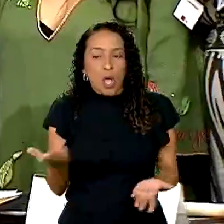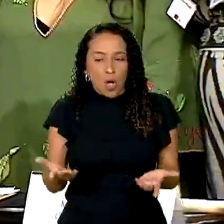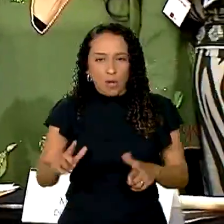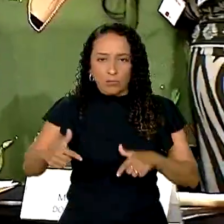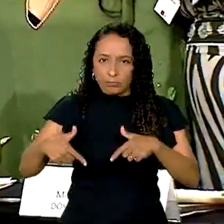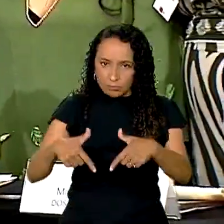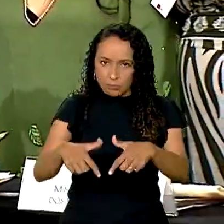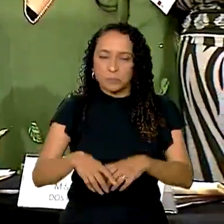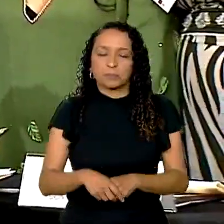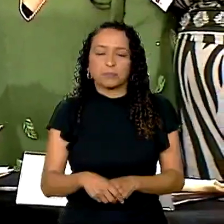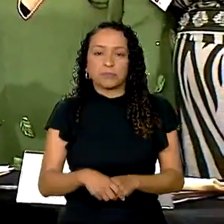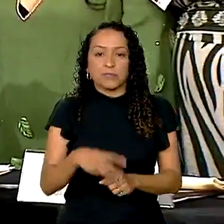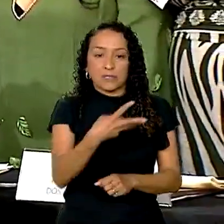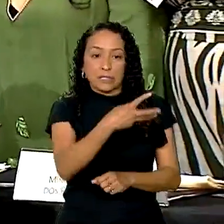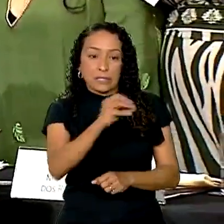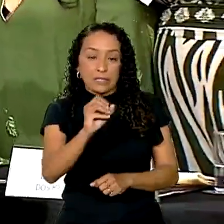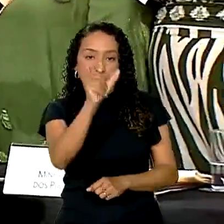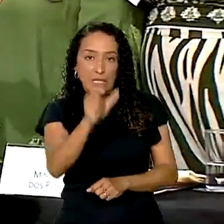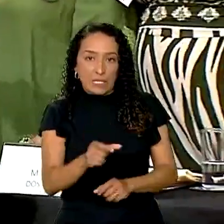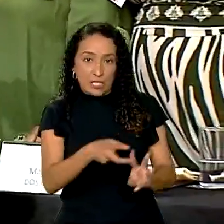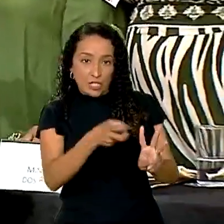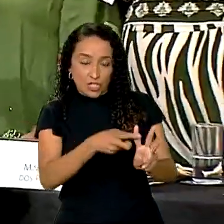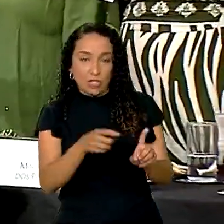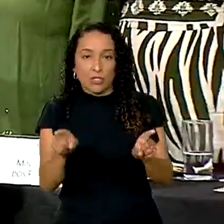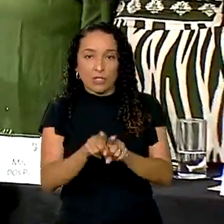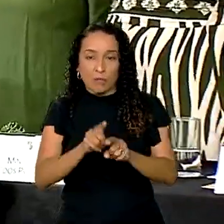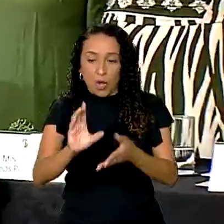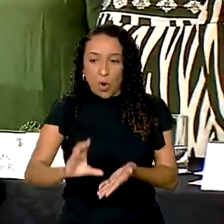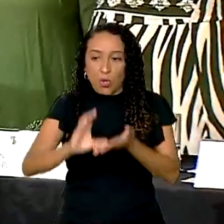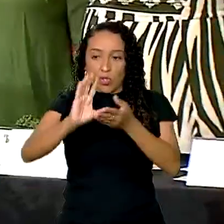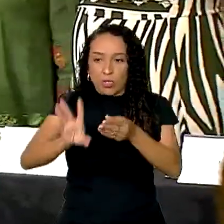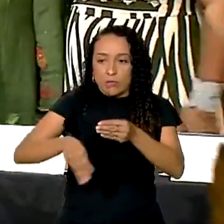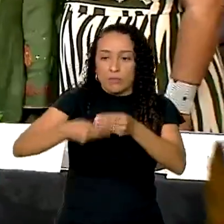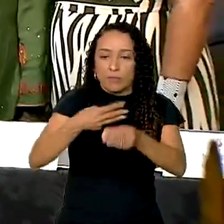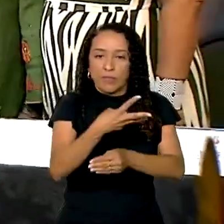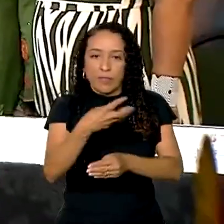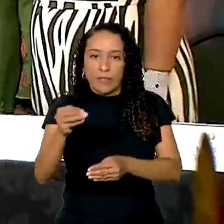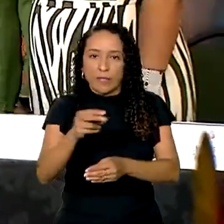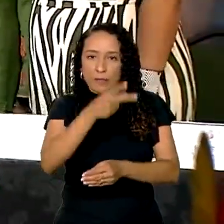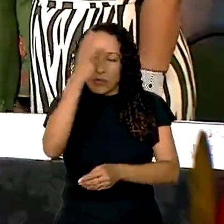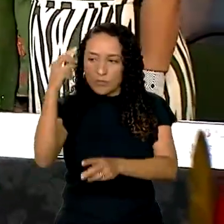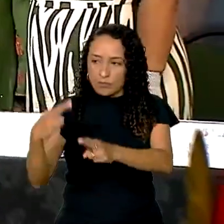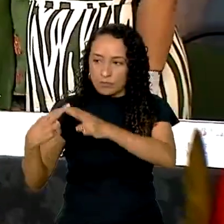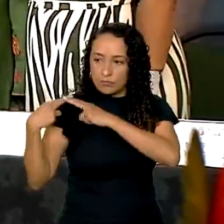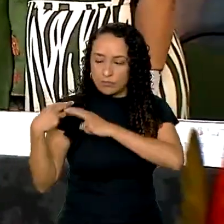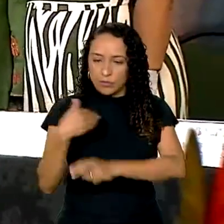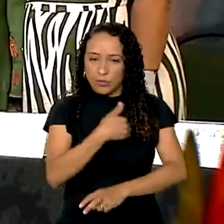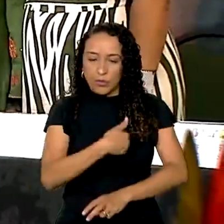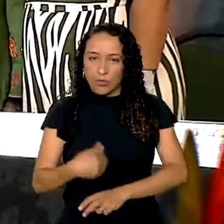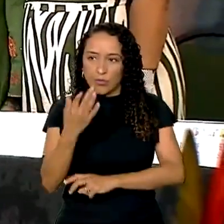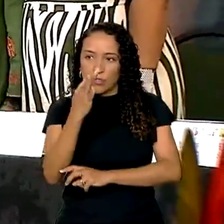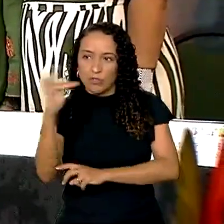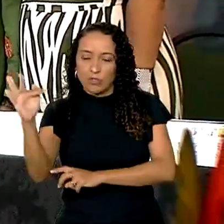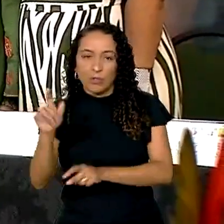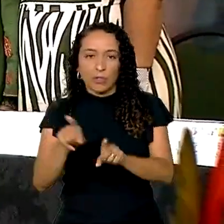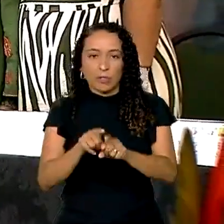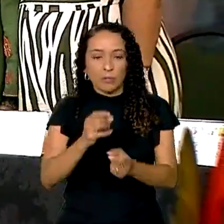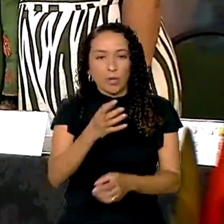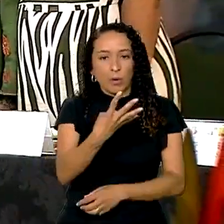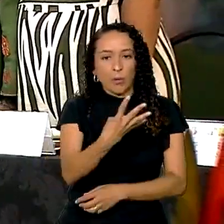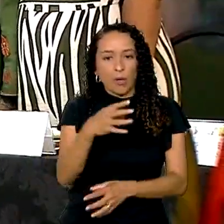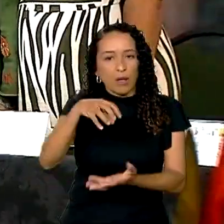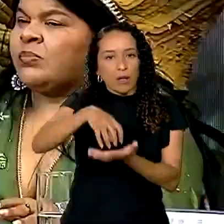trabalhando. Além dos 30 indígenas, o Conselho é composto por 30 representantes do governo federal e por 4